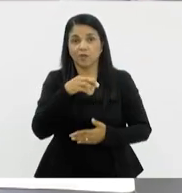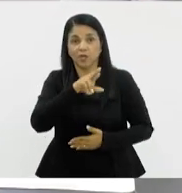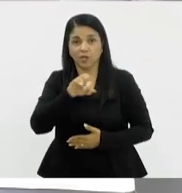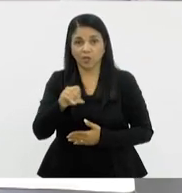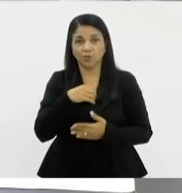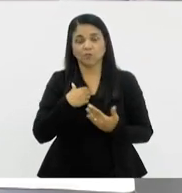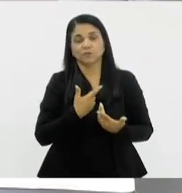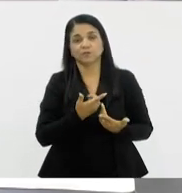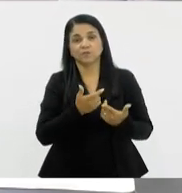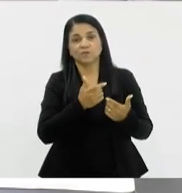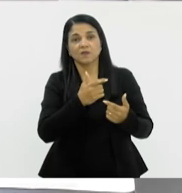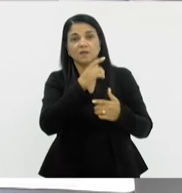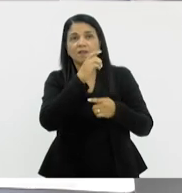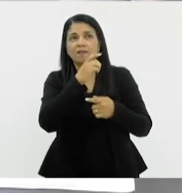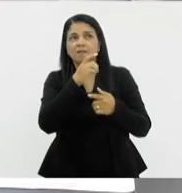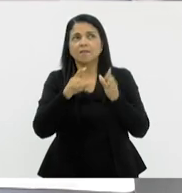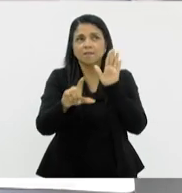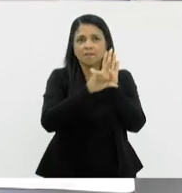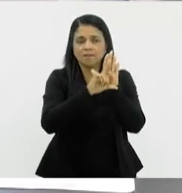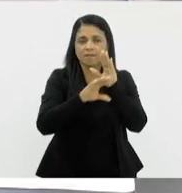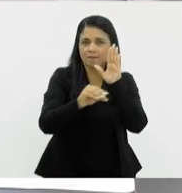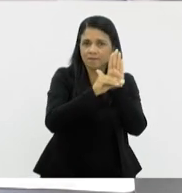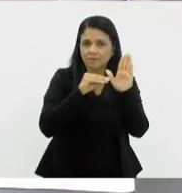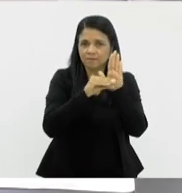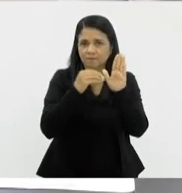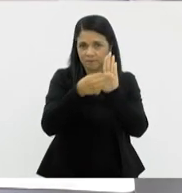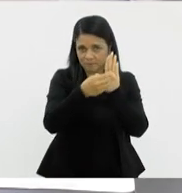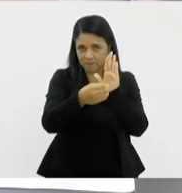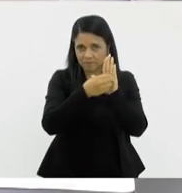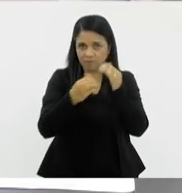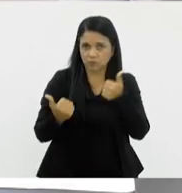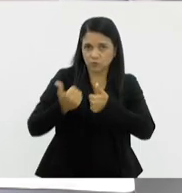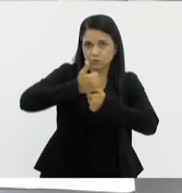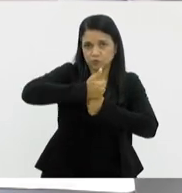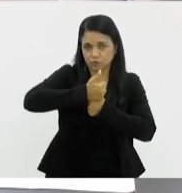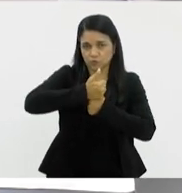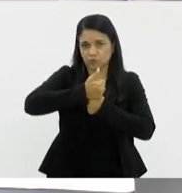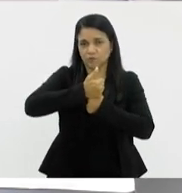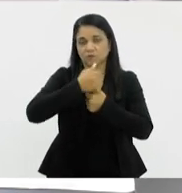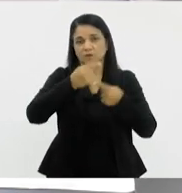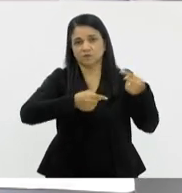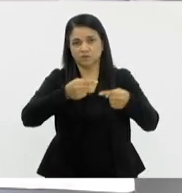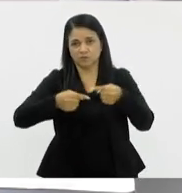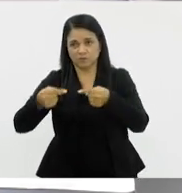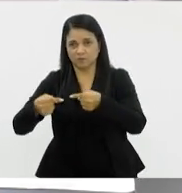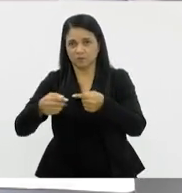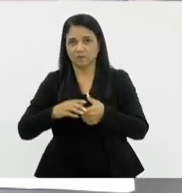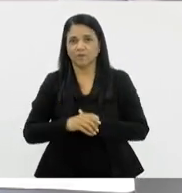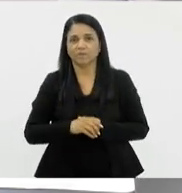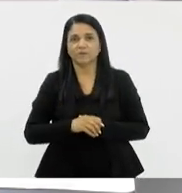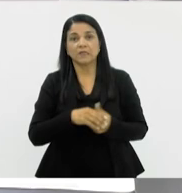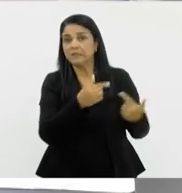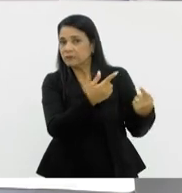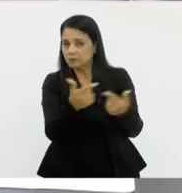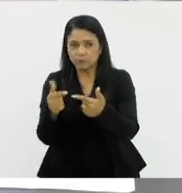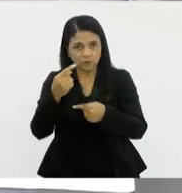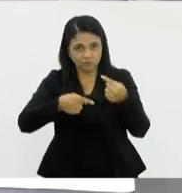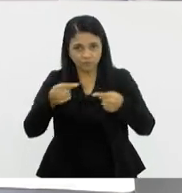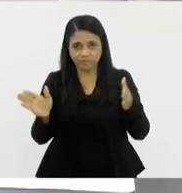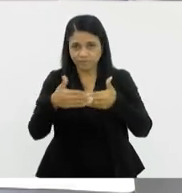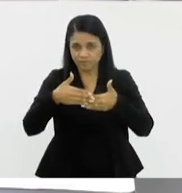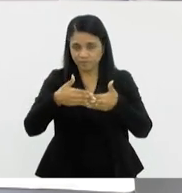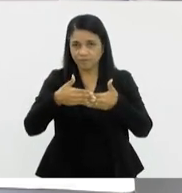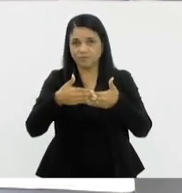O parecer é pela legalidade com emendas, concluindo por substitutivo. Em discussão. Não havendo quem queira discutir,